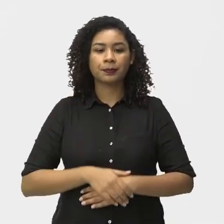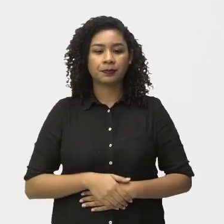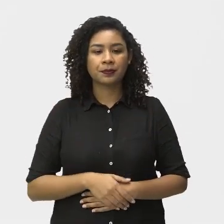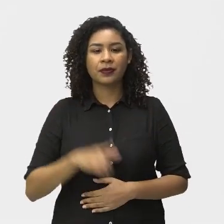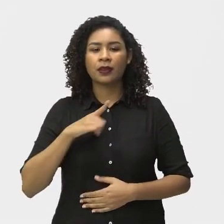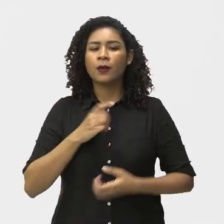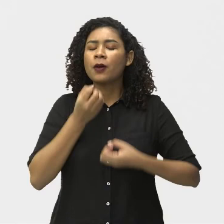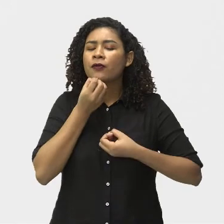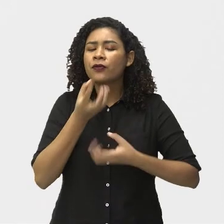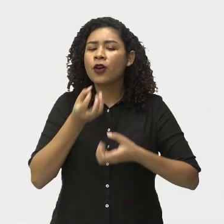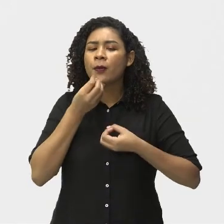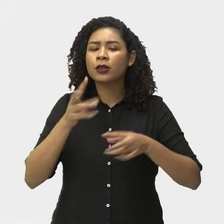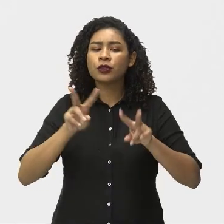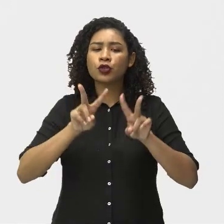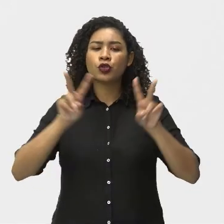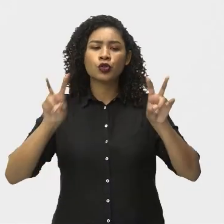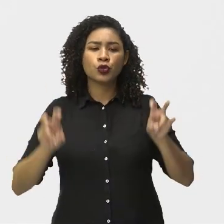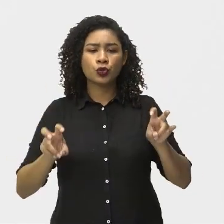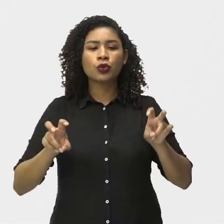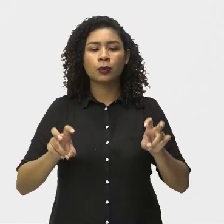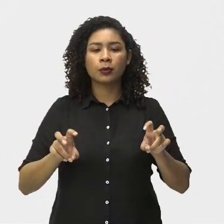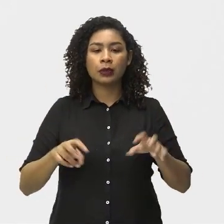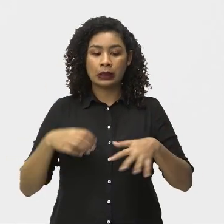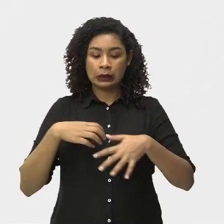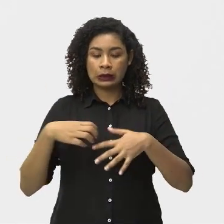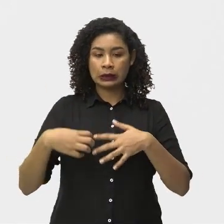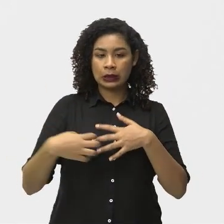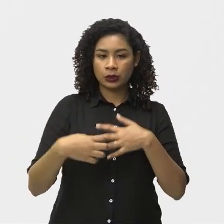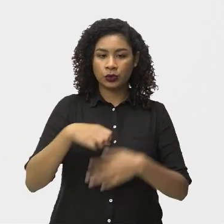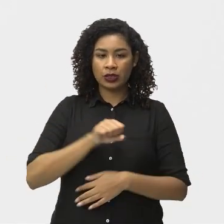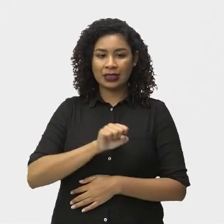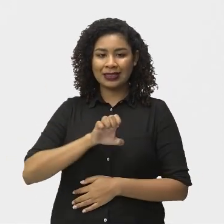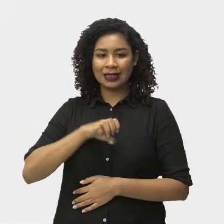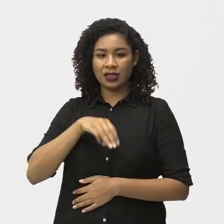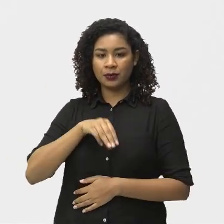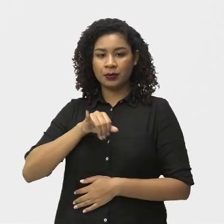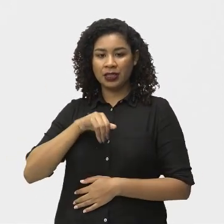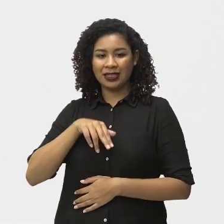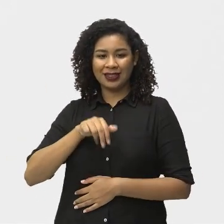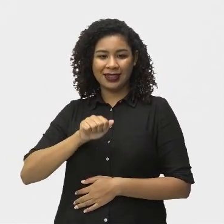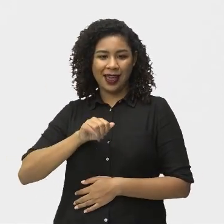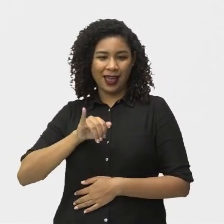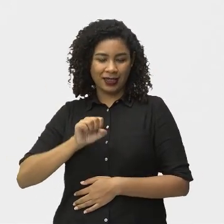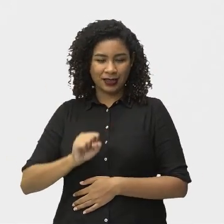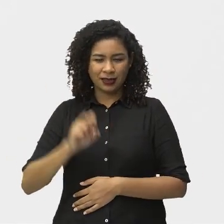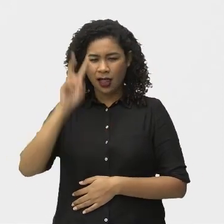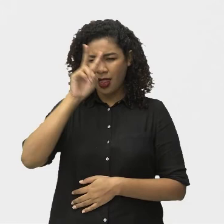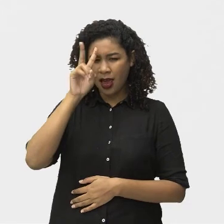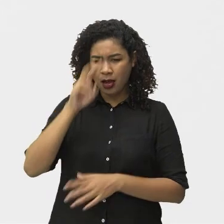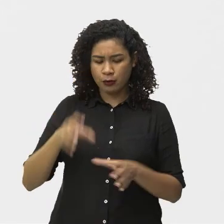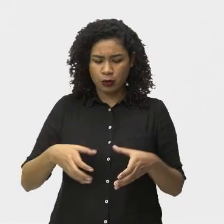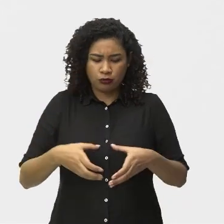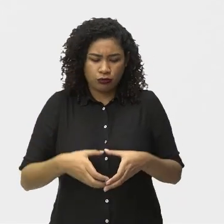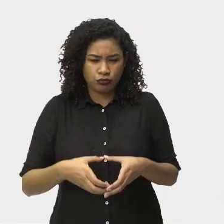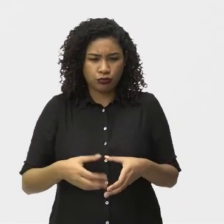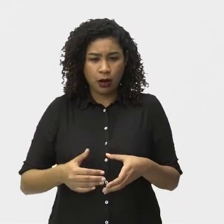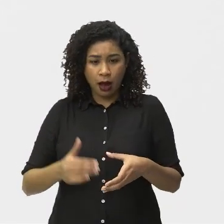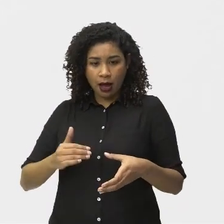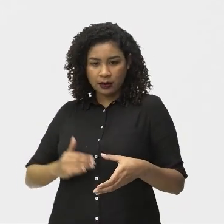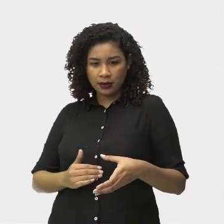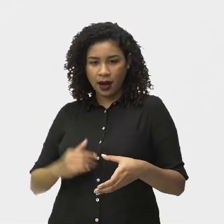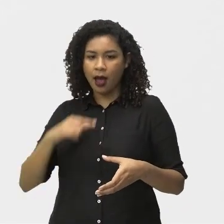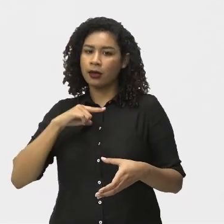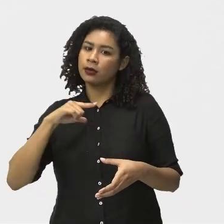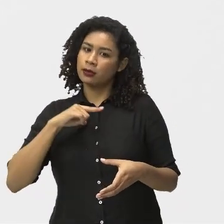aí uma informação, né, sobre as glândulas seminais. Estou dizendo que ela está localizada atrás da região da bexiga, certo? Além das glândulas